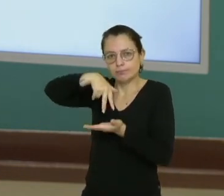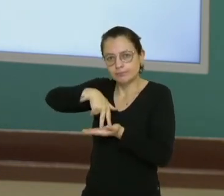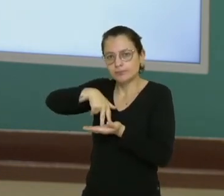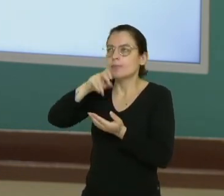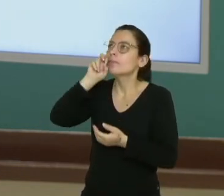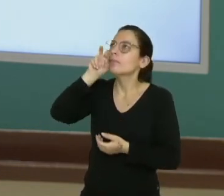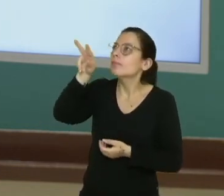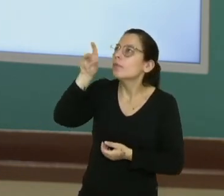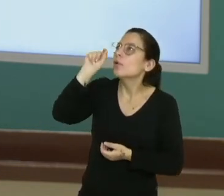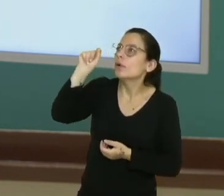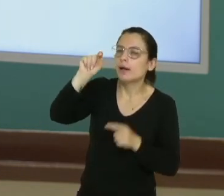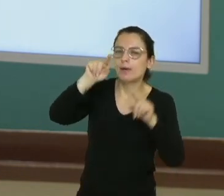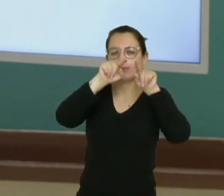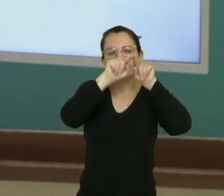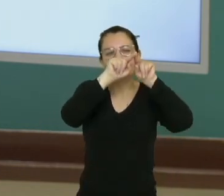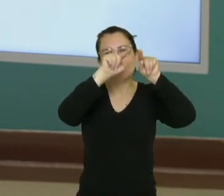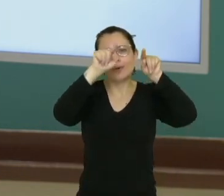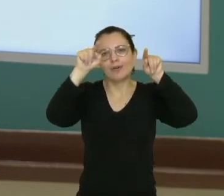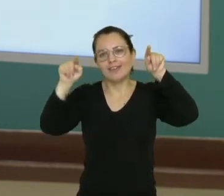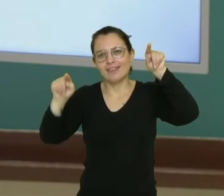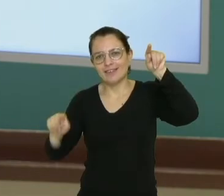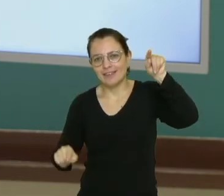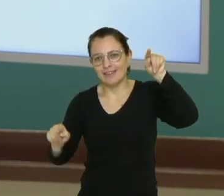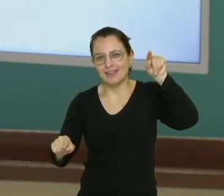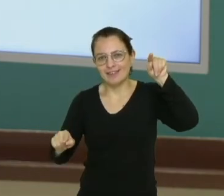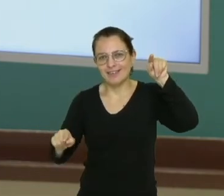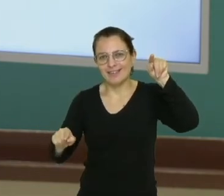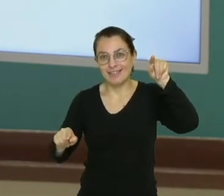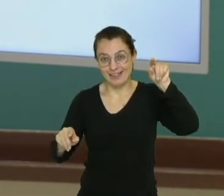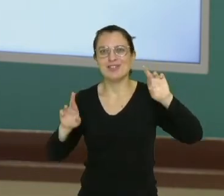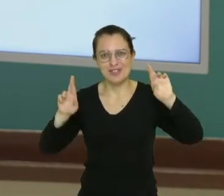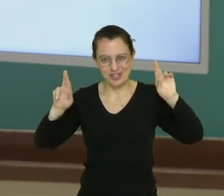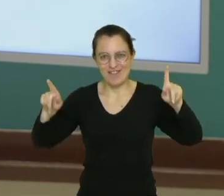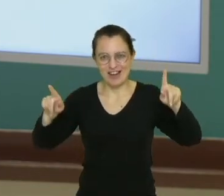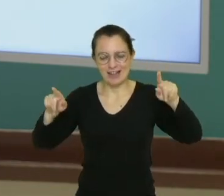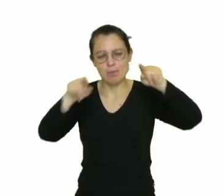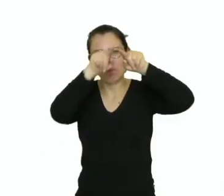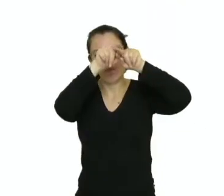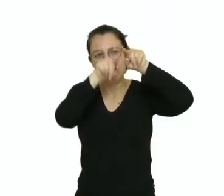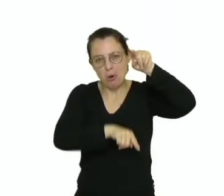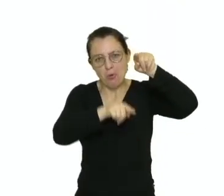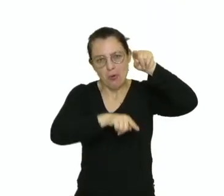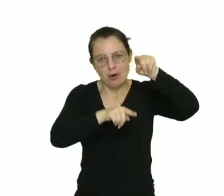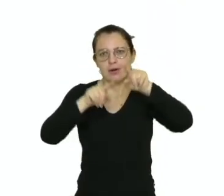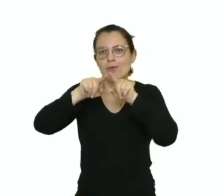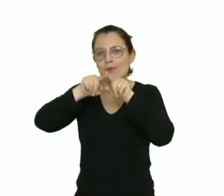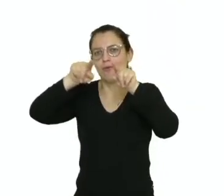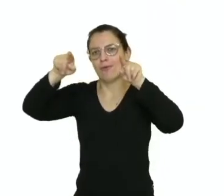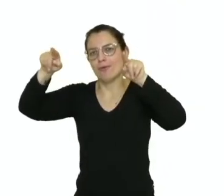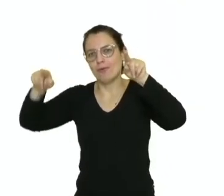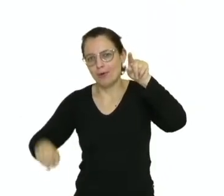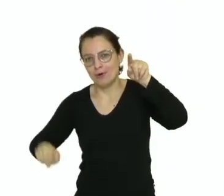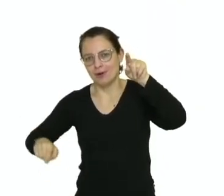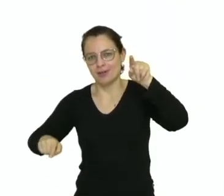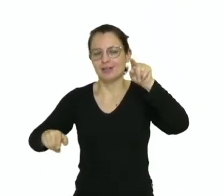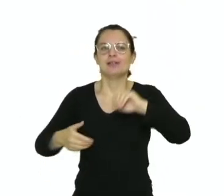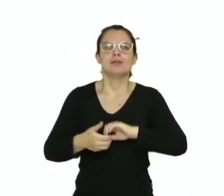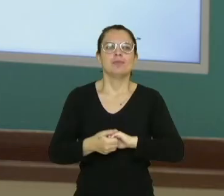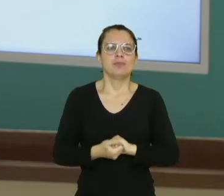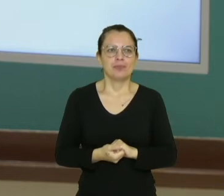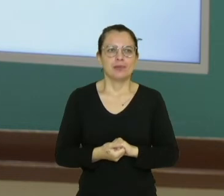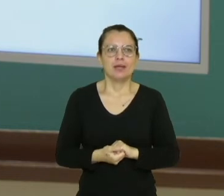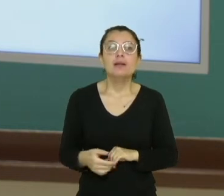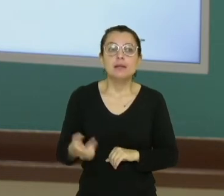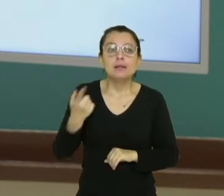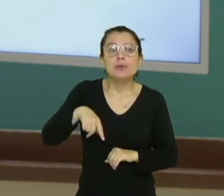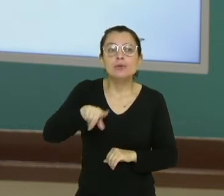e aí nós temos algumas coisas importantes, como ponto material extenso, que vai depender basicamente das dimensões do objeto, em que às vezes